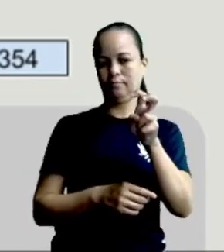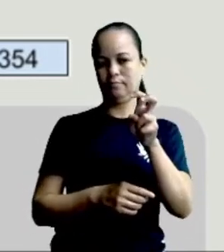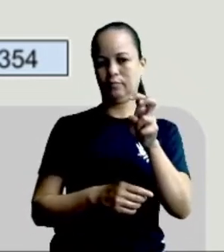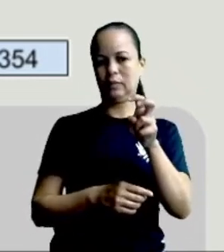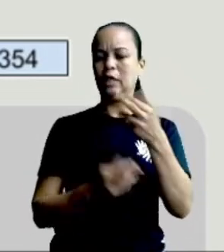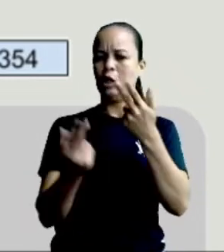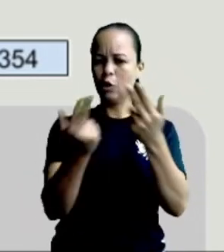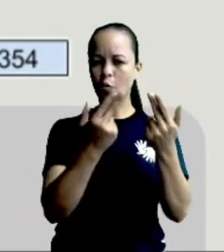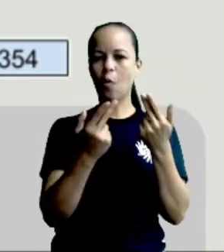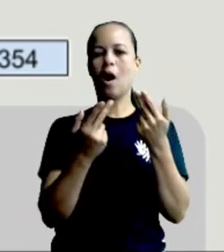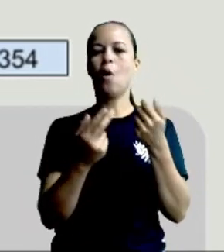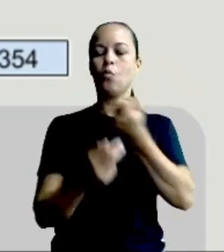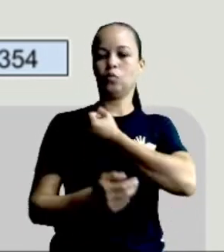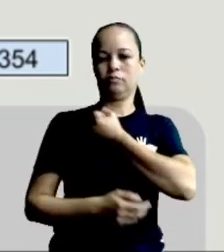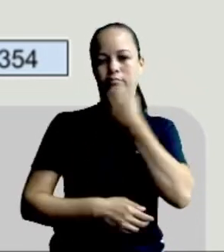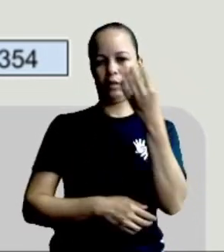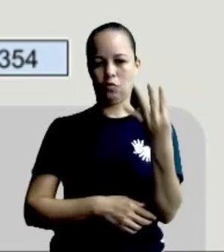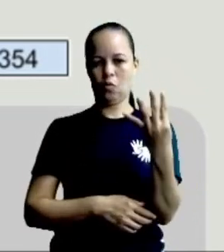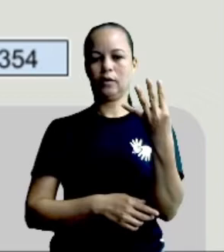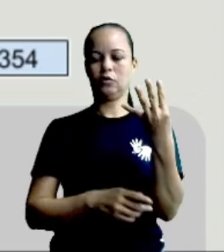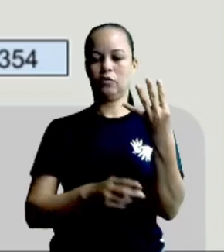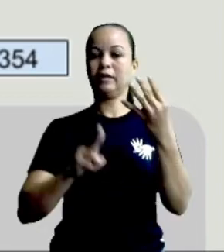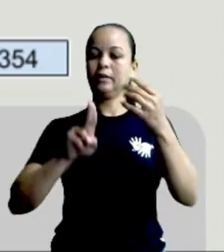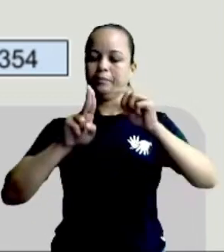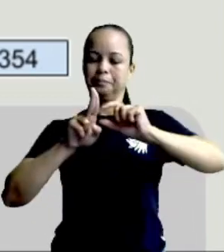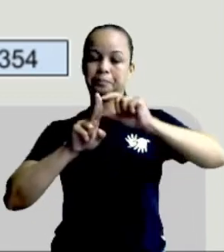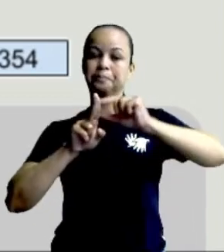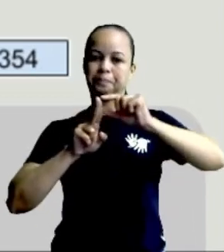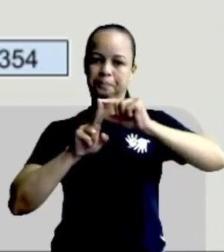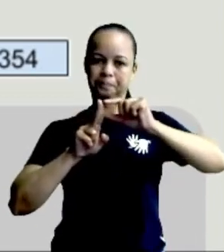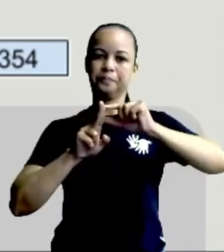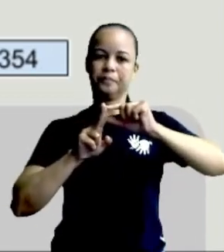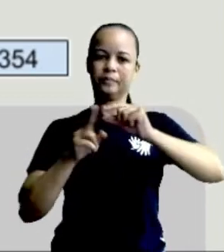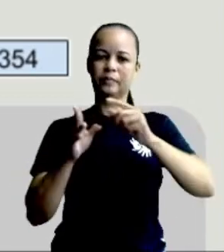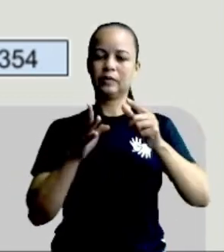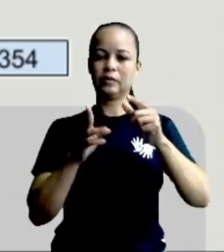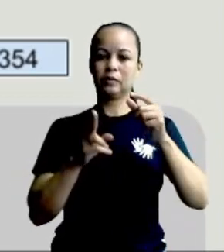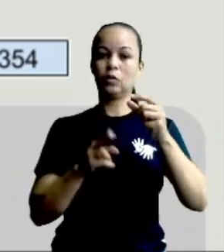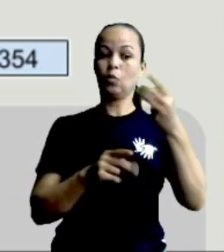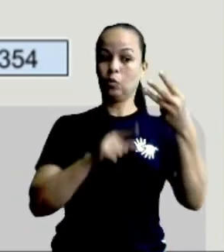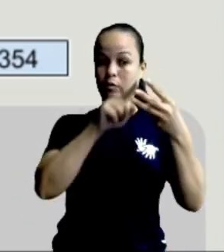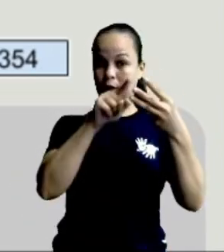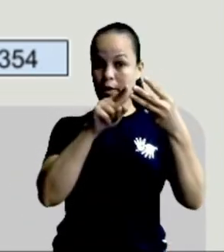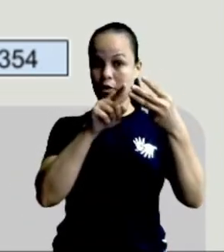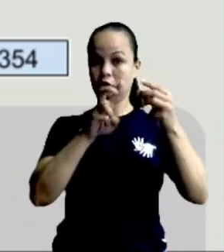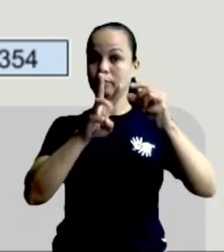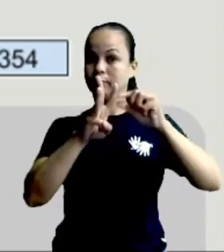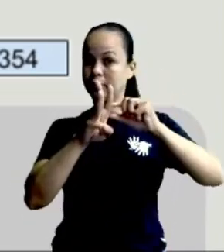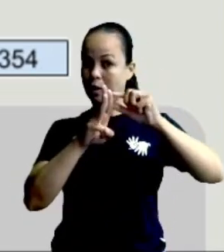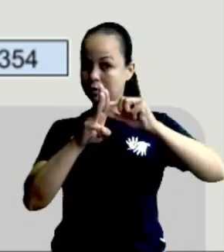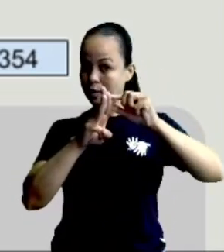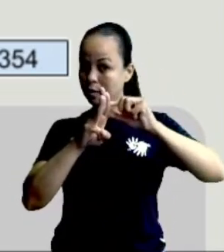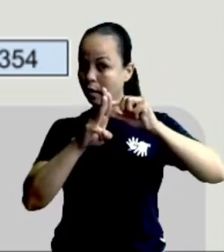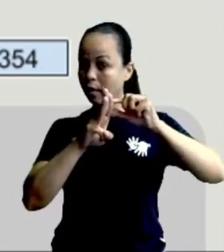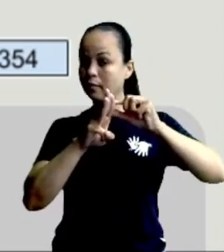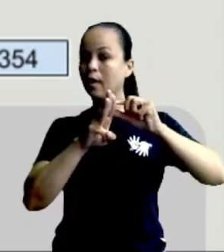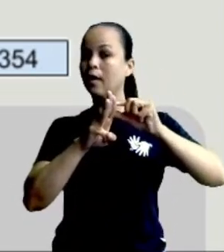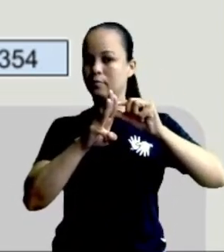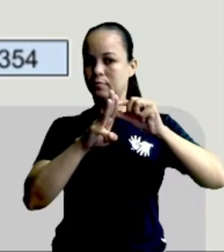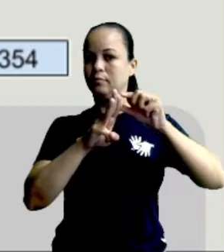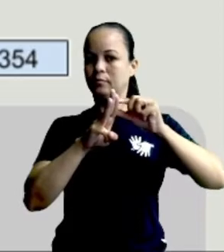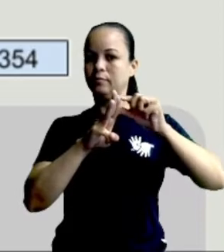4. Ele vai estar na casa das dezenas, né? O 3 está mantido lá na centena, que né,